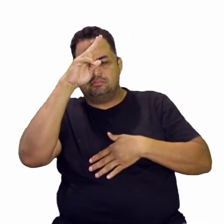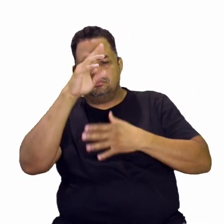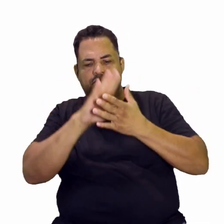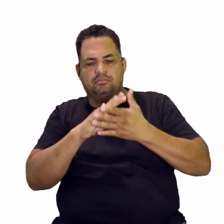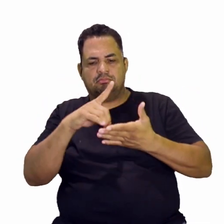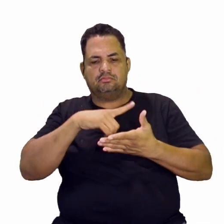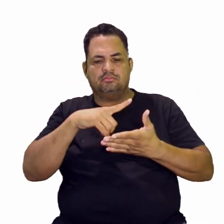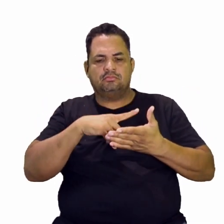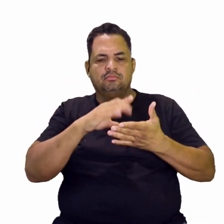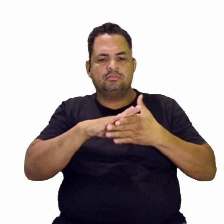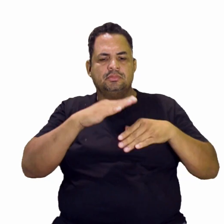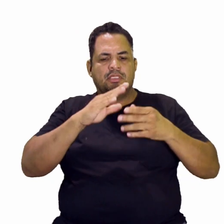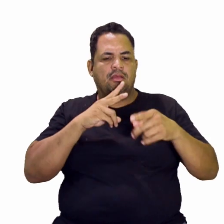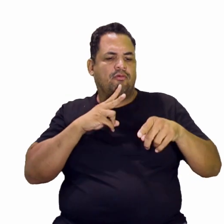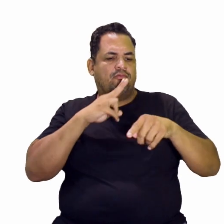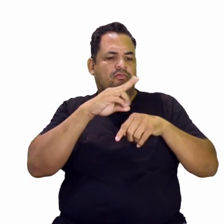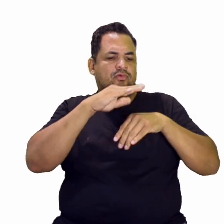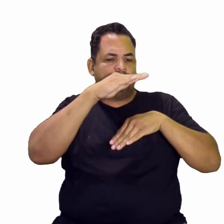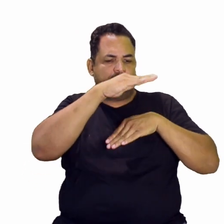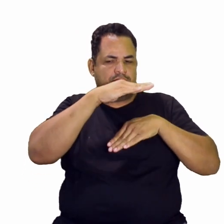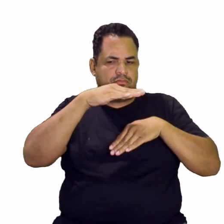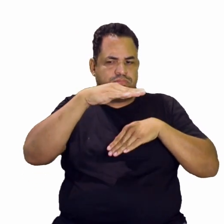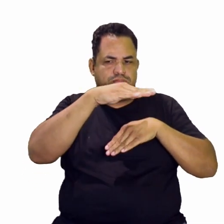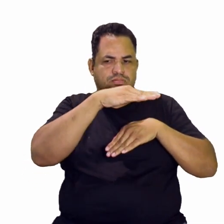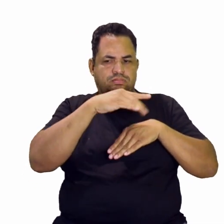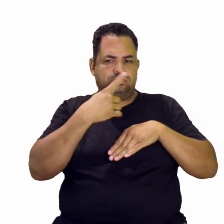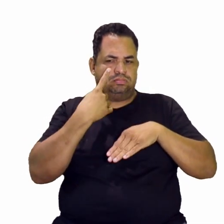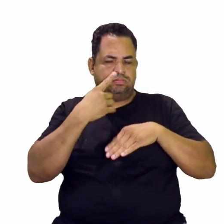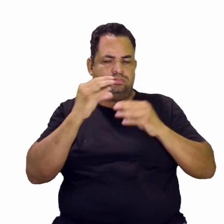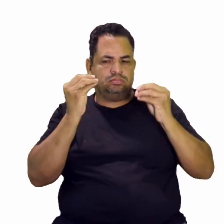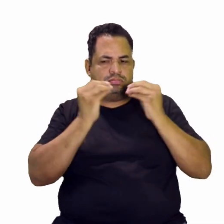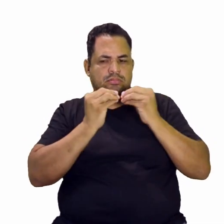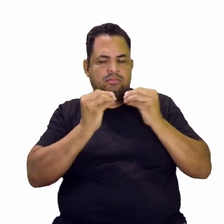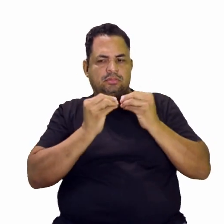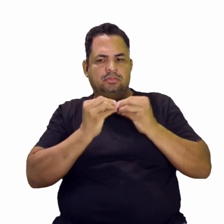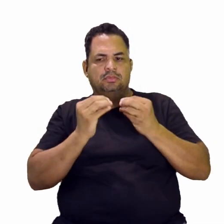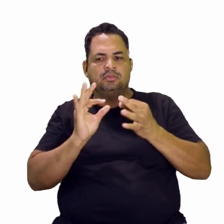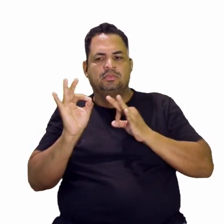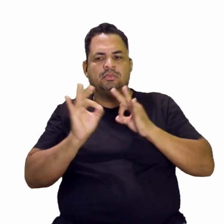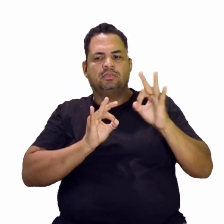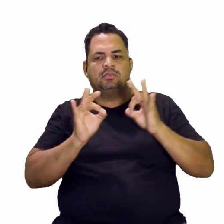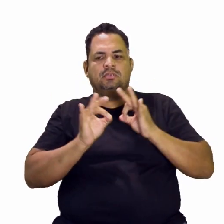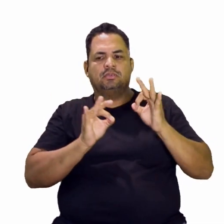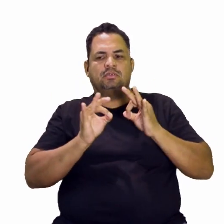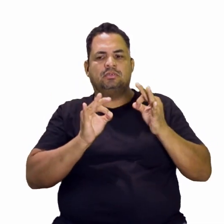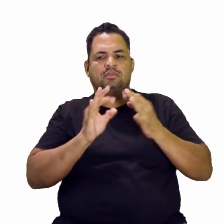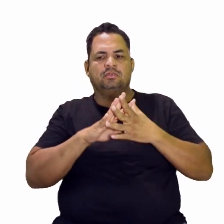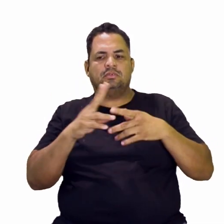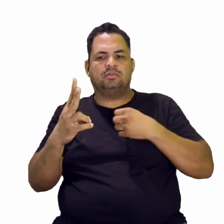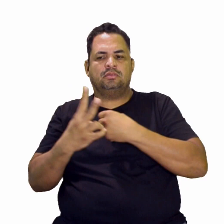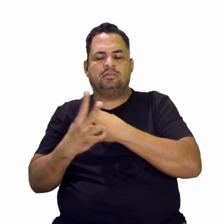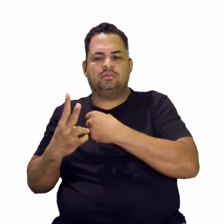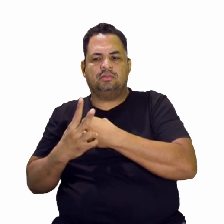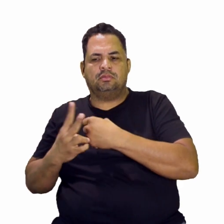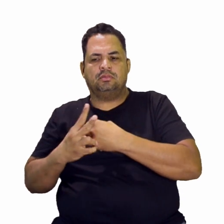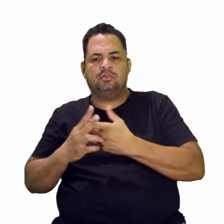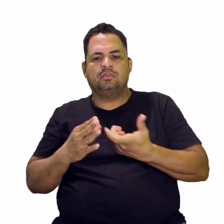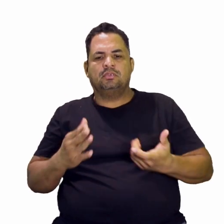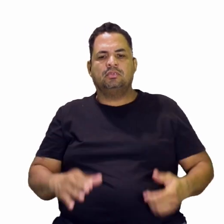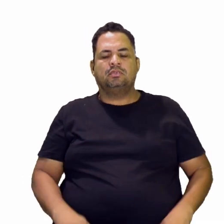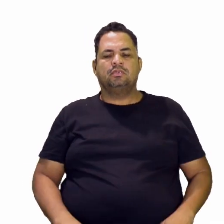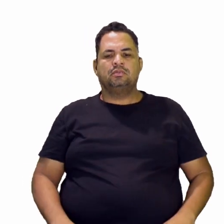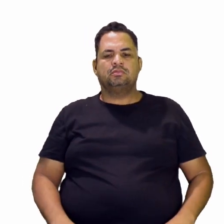devido a essa tensão superficial da água, que é as suas moléculas unidas, que formam como se fosse uma proteção, tá?